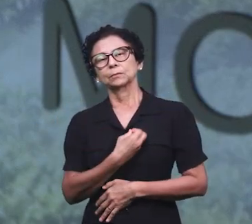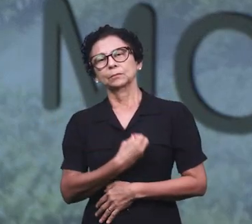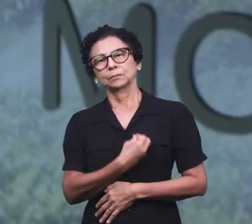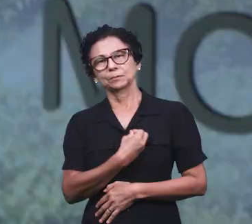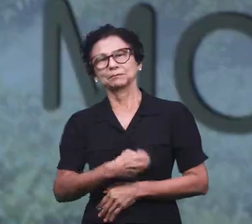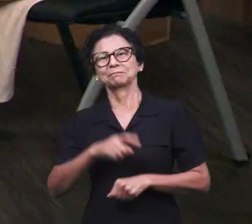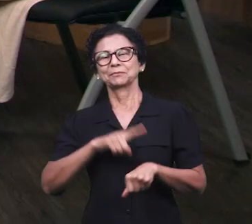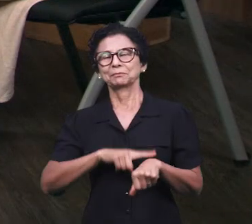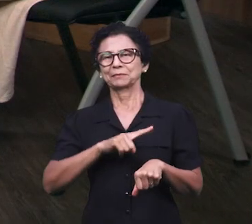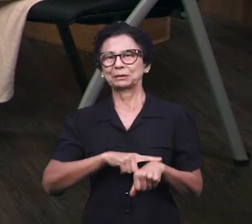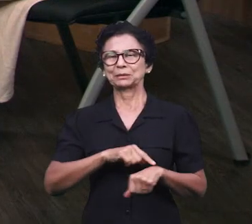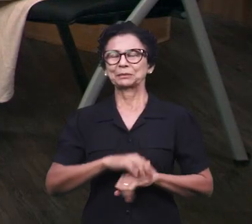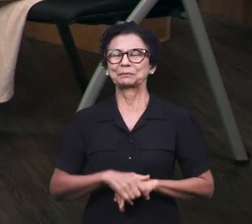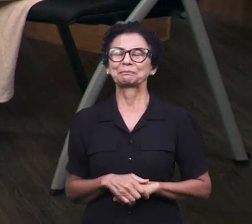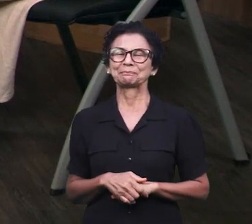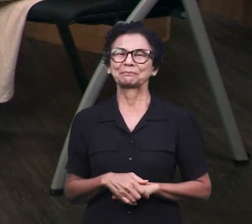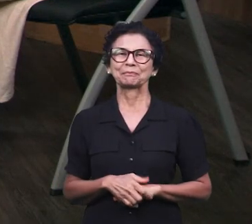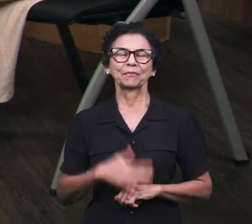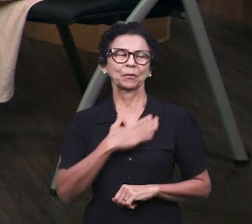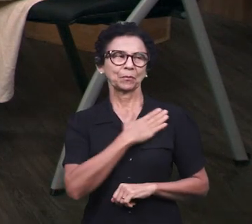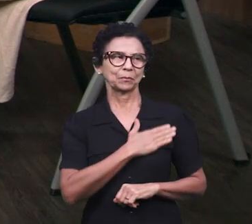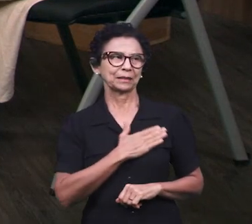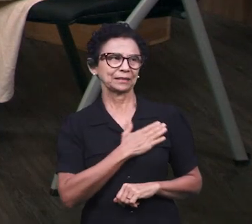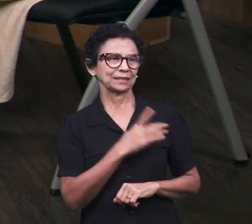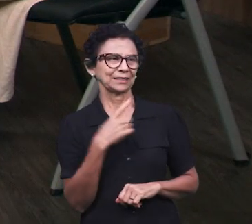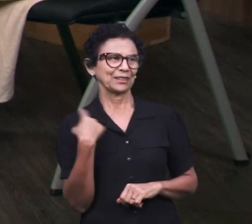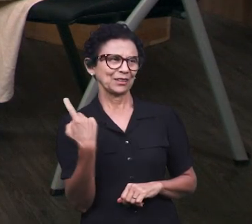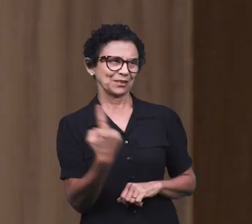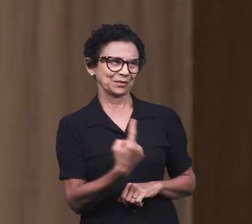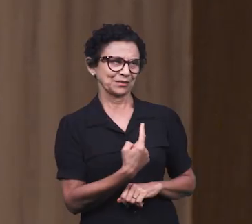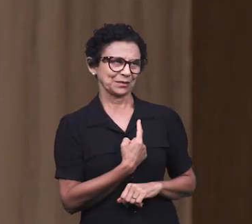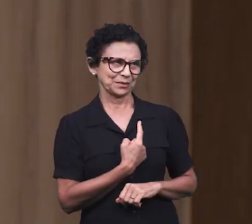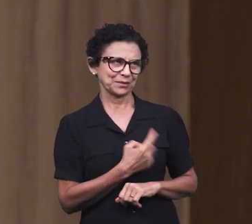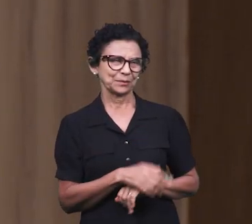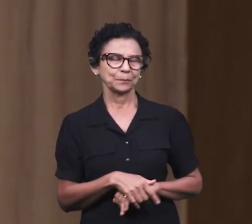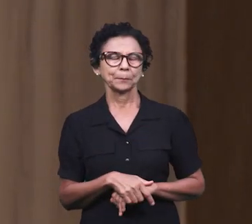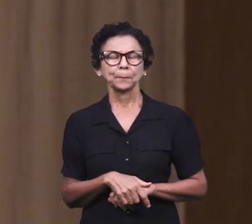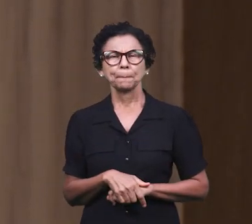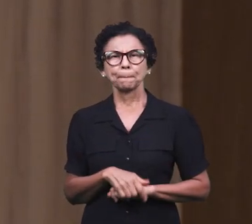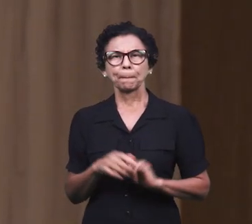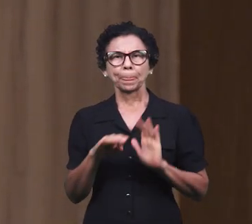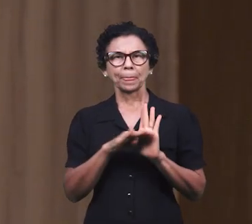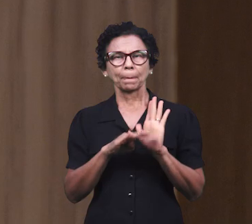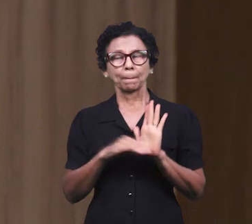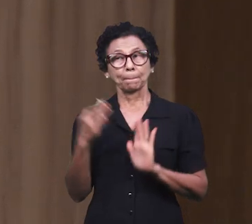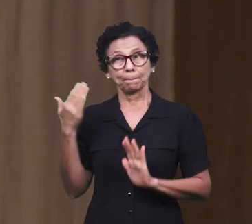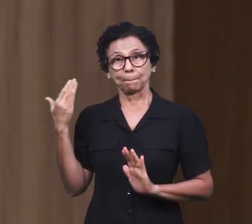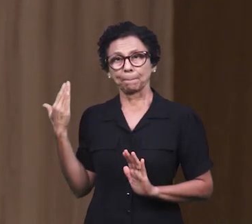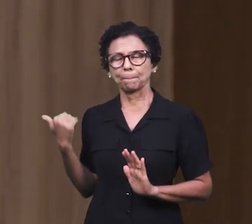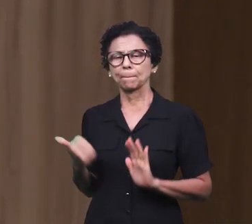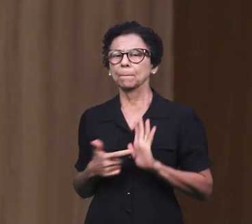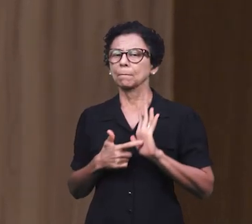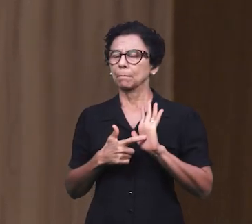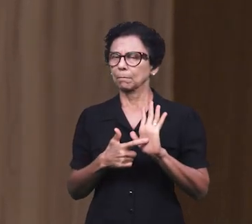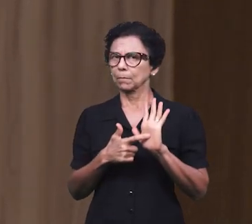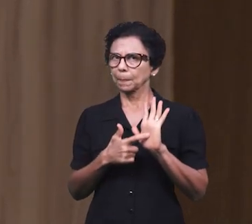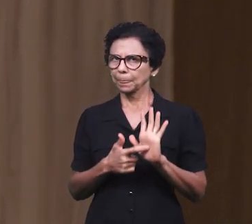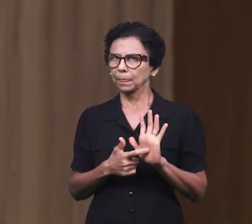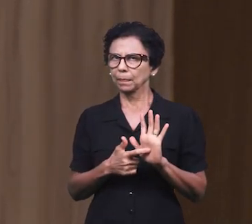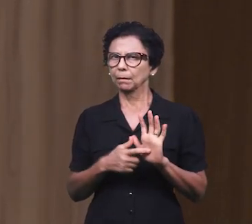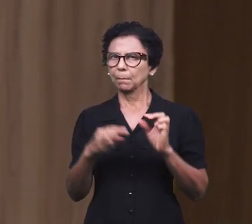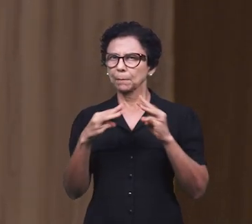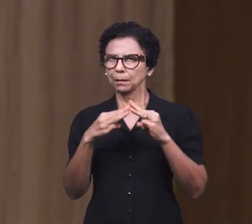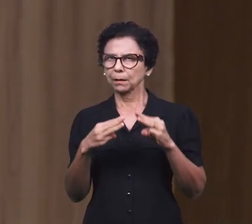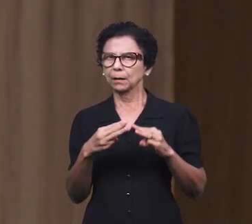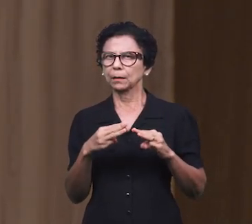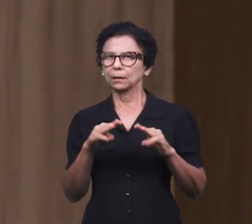momento aqui. Prazer é nosso, Evandro. Nos programas anteriores, já mostramos a horta do Manaim de